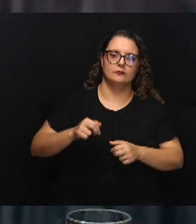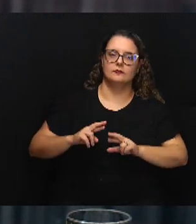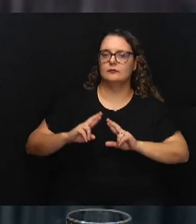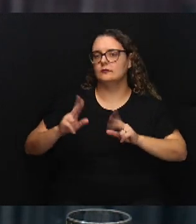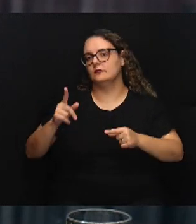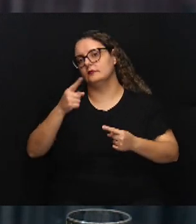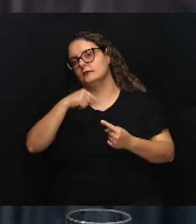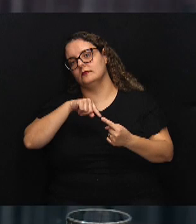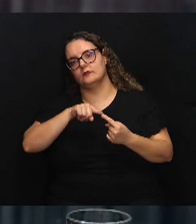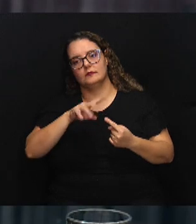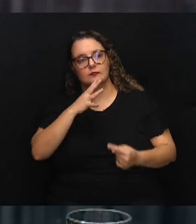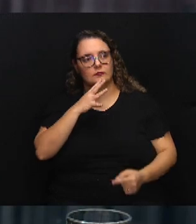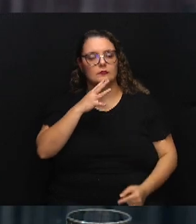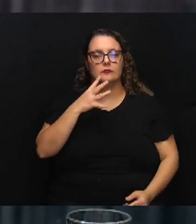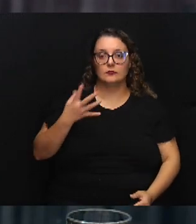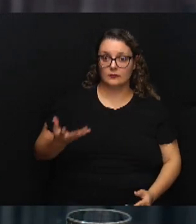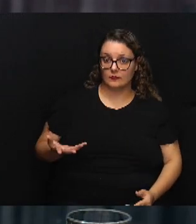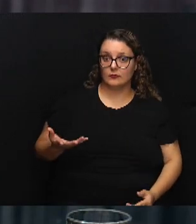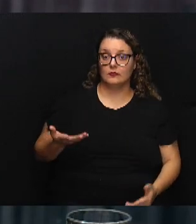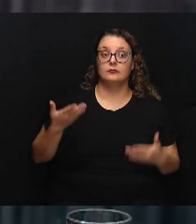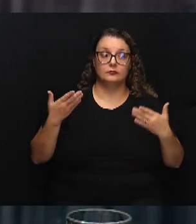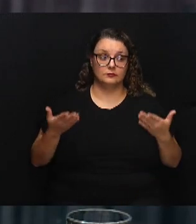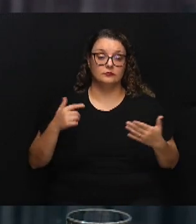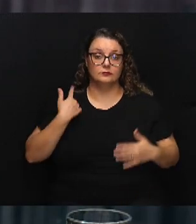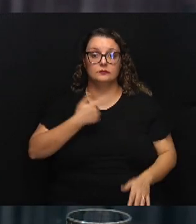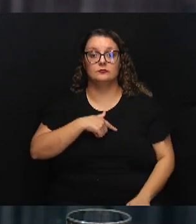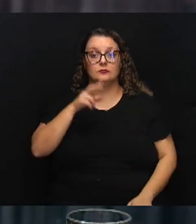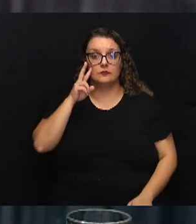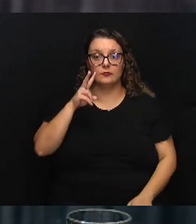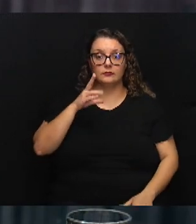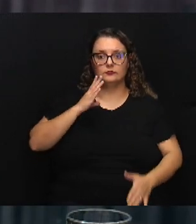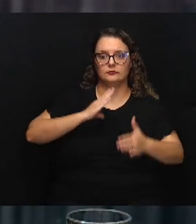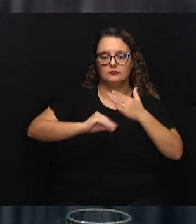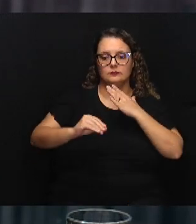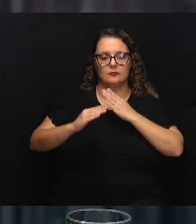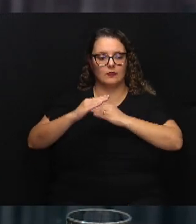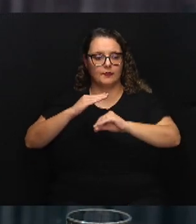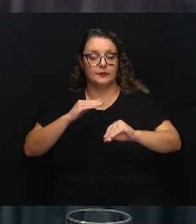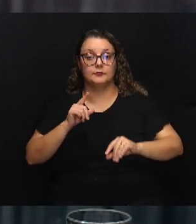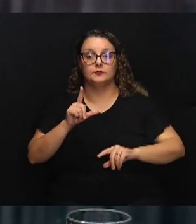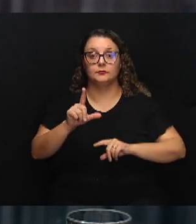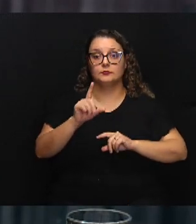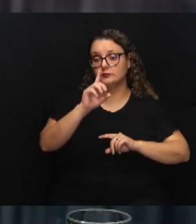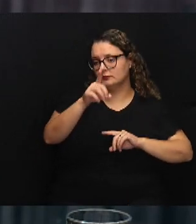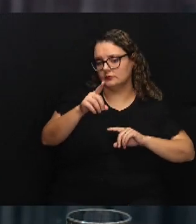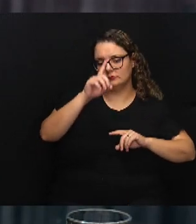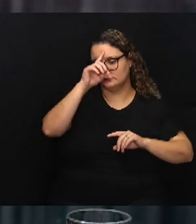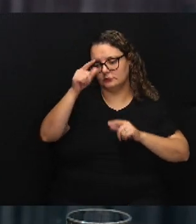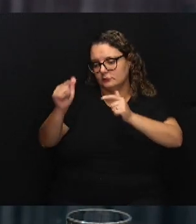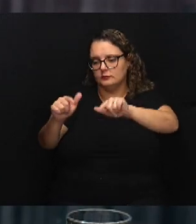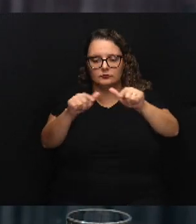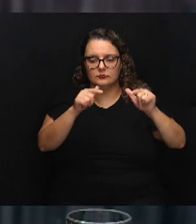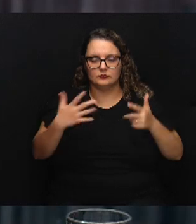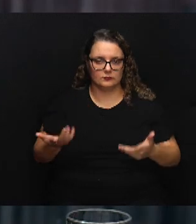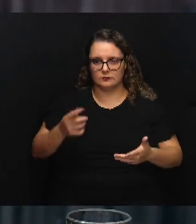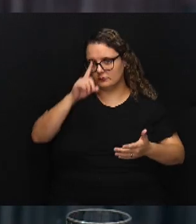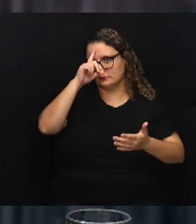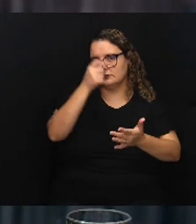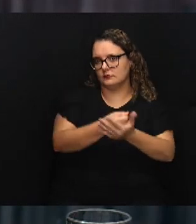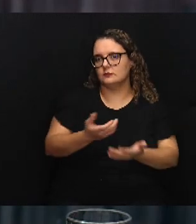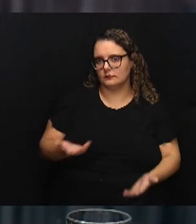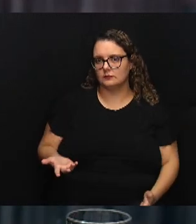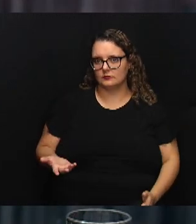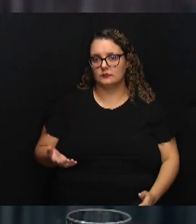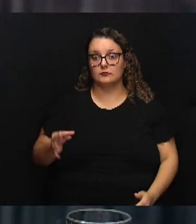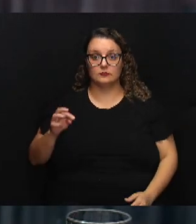mais conhecidos, né? Então a gente vê uma migração muito de destinos, né? A questão da tendência existe muito,